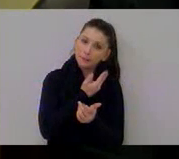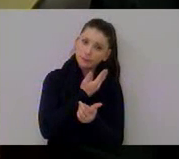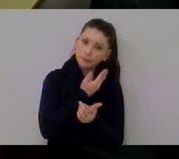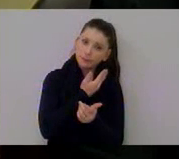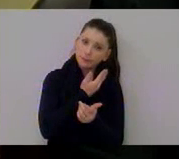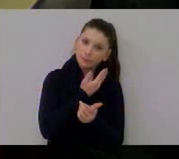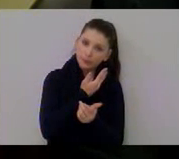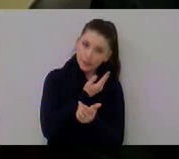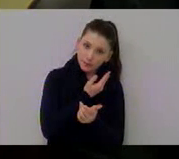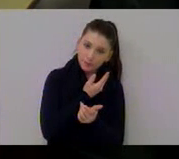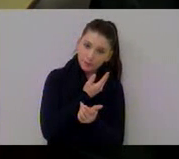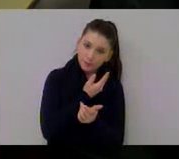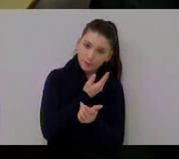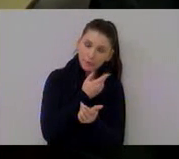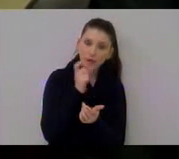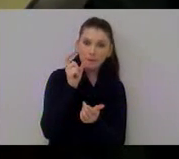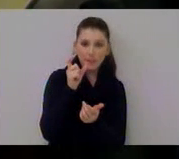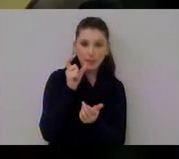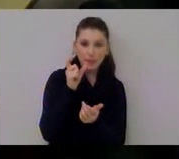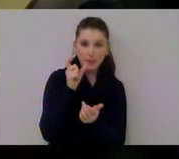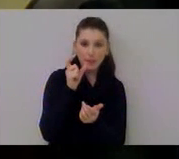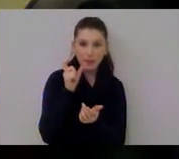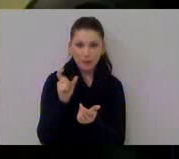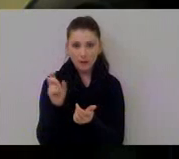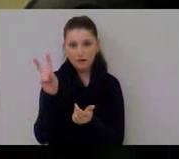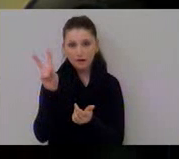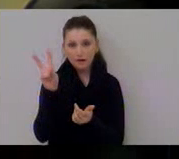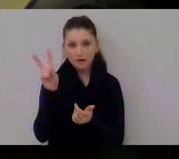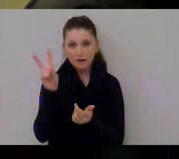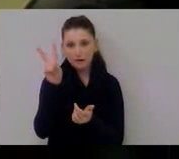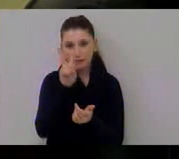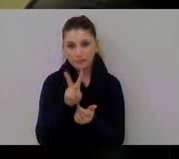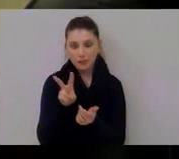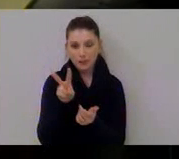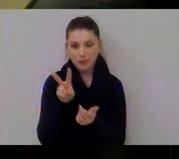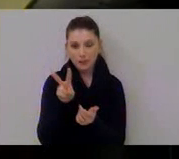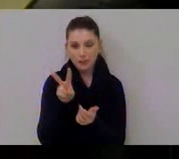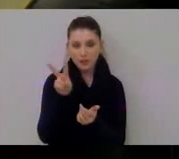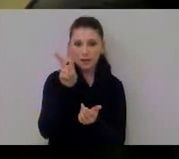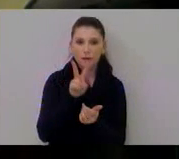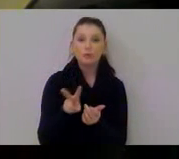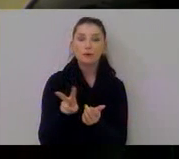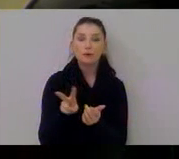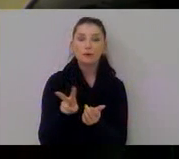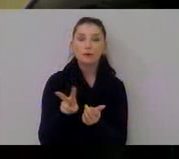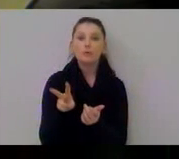vereador nada mais quer dizer que